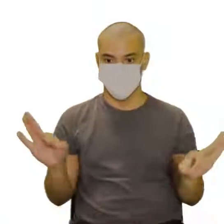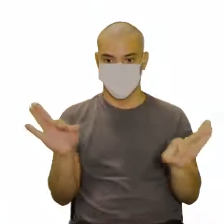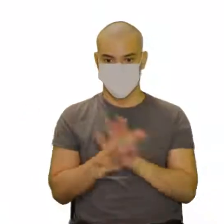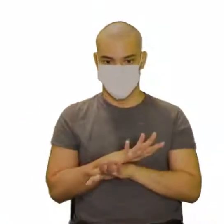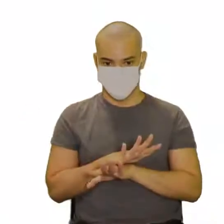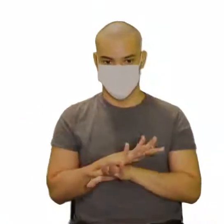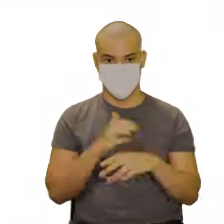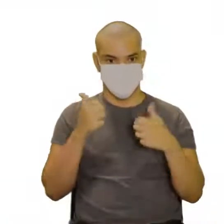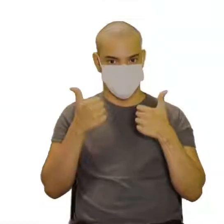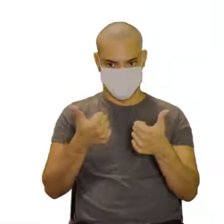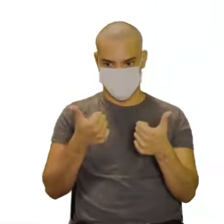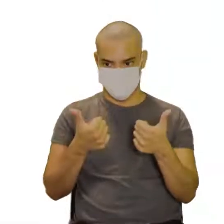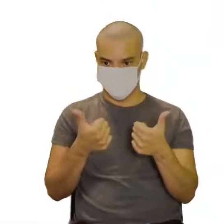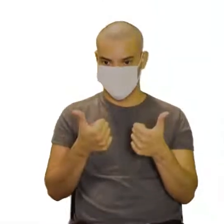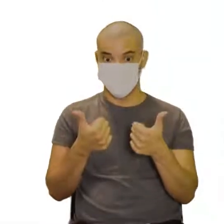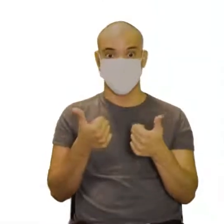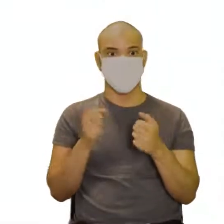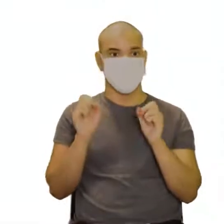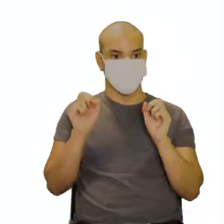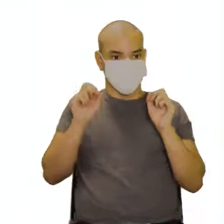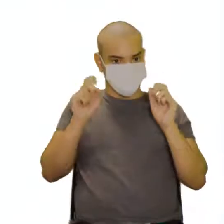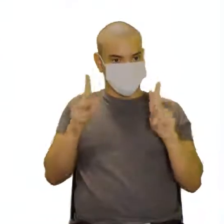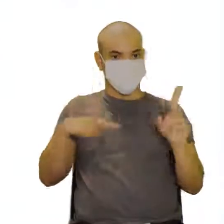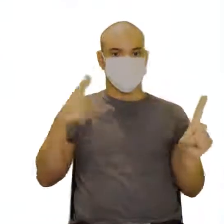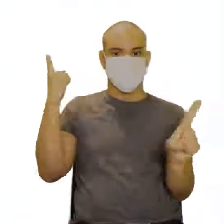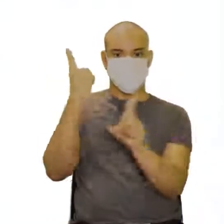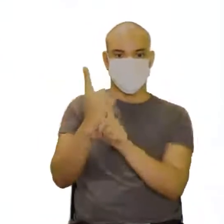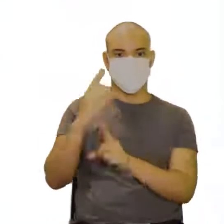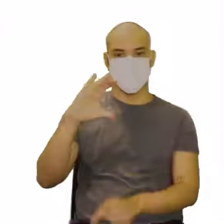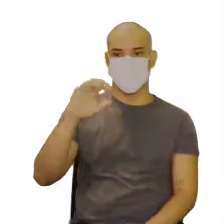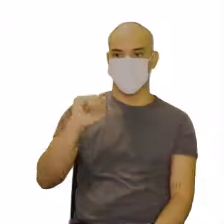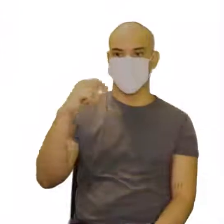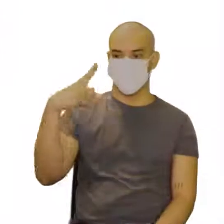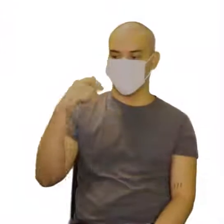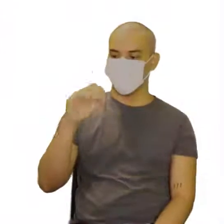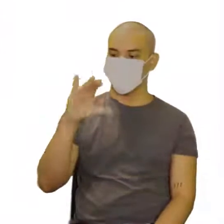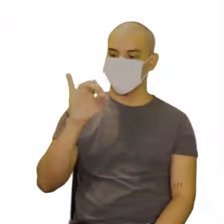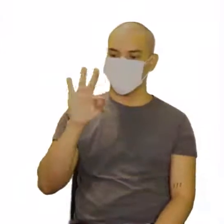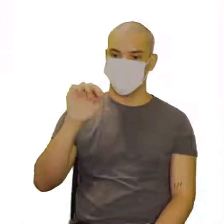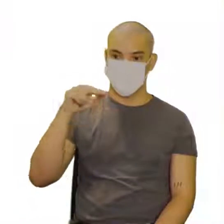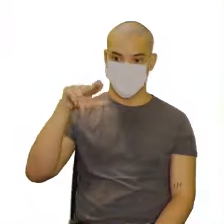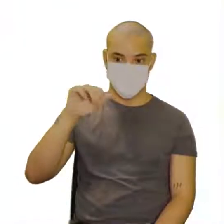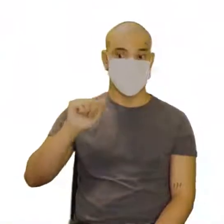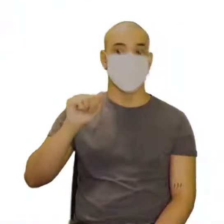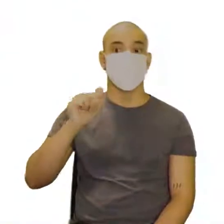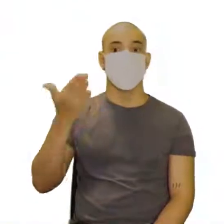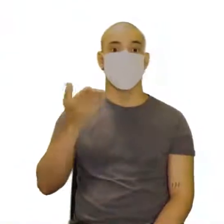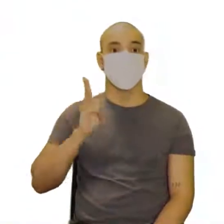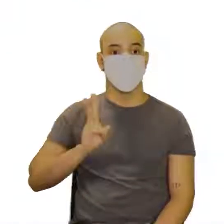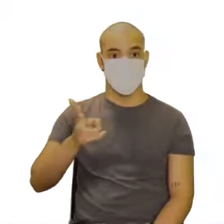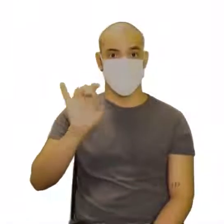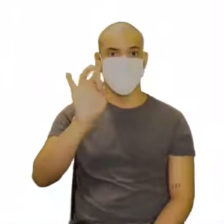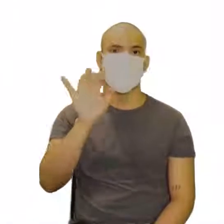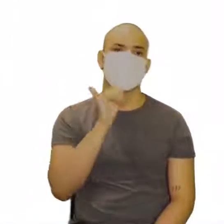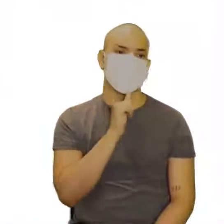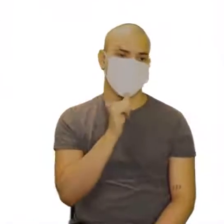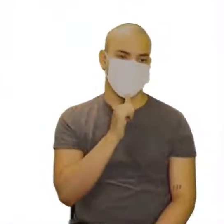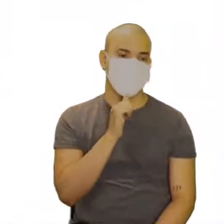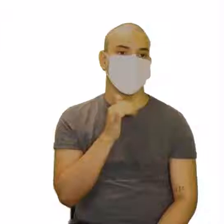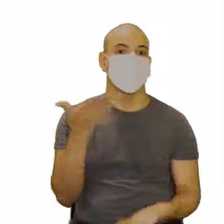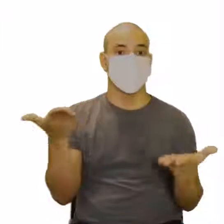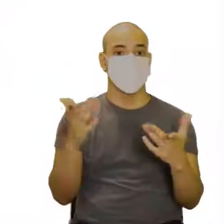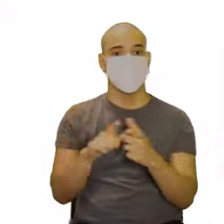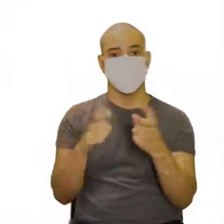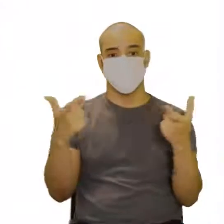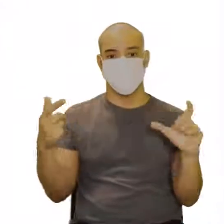Pronto, olha só, tá aí. Ok? Achamos aqui a capacitância. Vamos continuar, pessoal. Isso ali só foi um exemplo. Bom, na